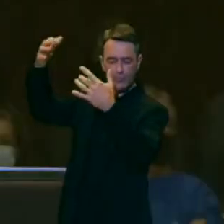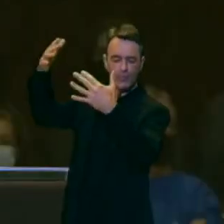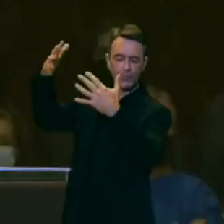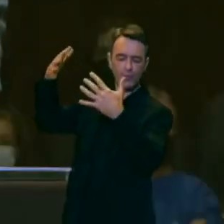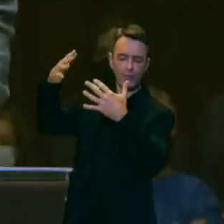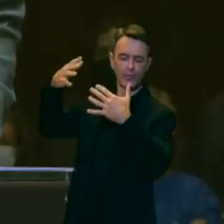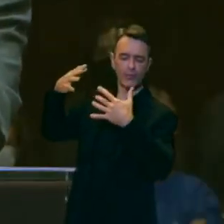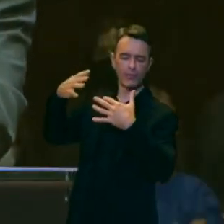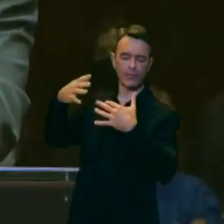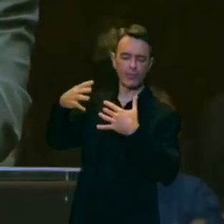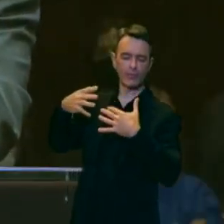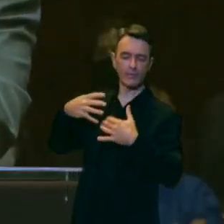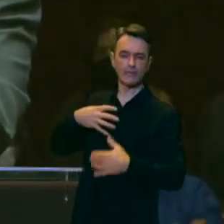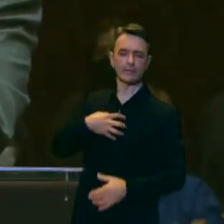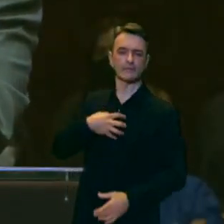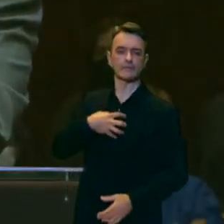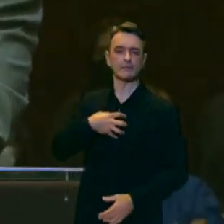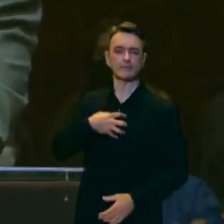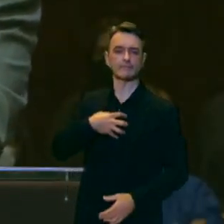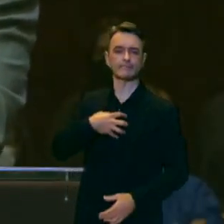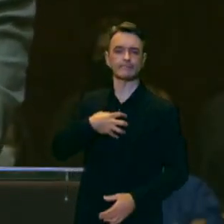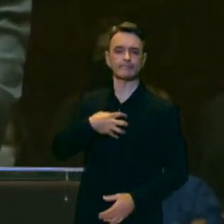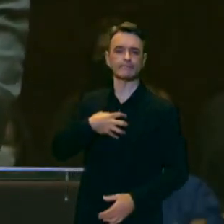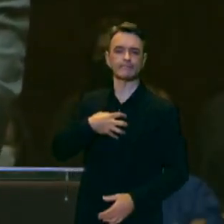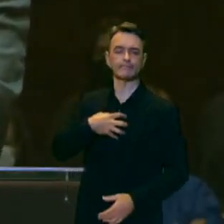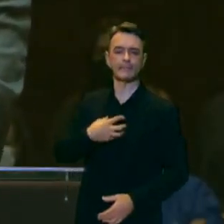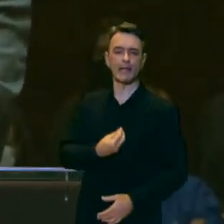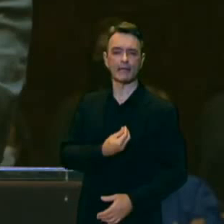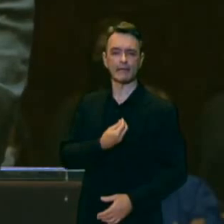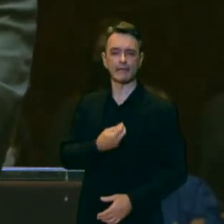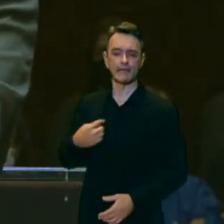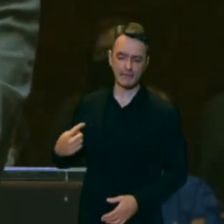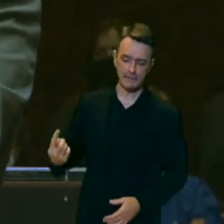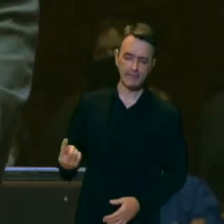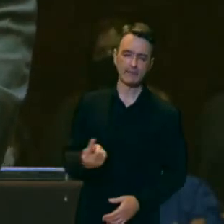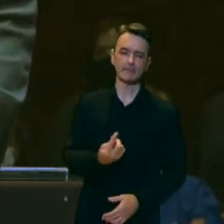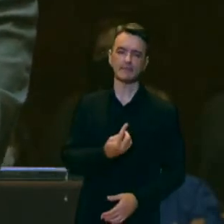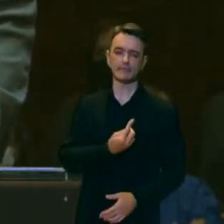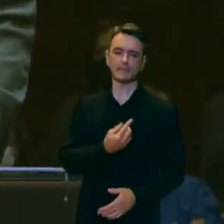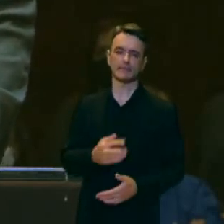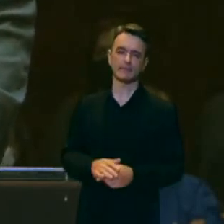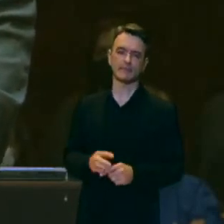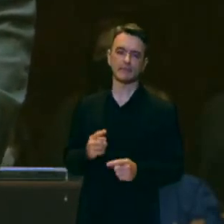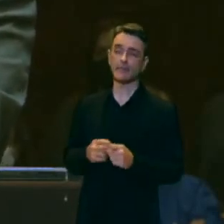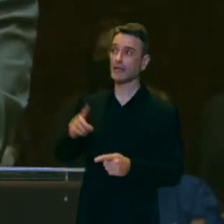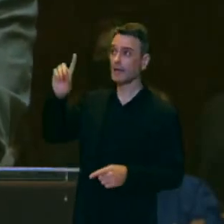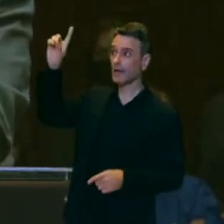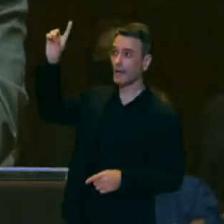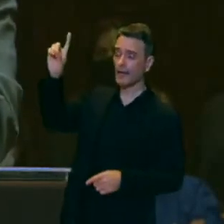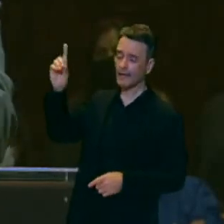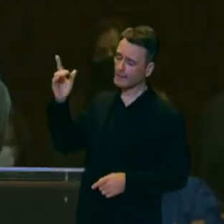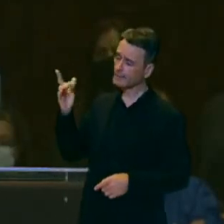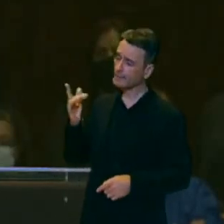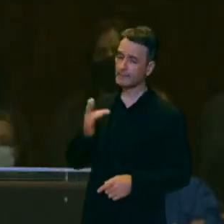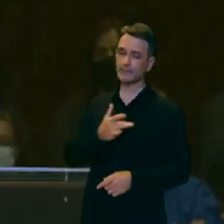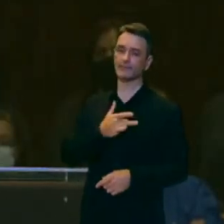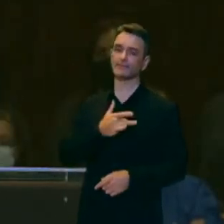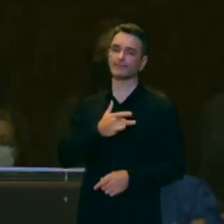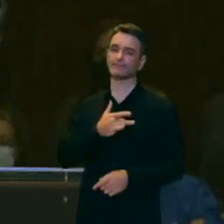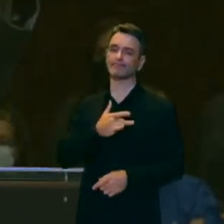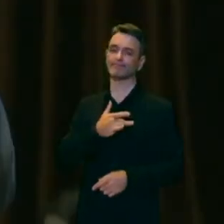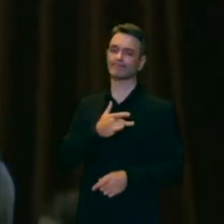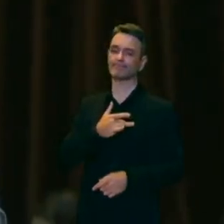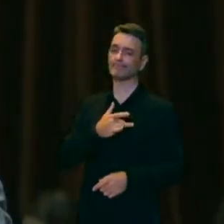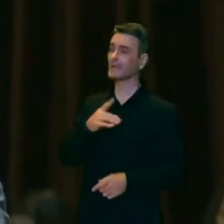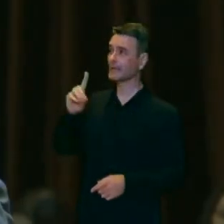Você vai sentir o sopro aí batendo na sua vida. É a voz de Deus, é o toque do Senhor dizendo: filho,